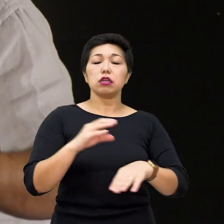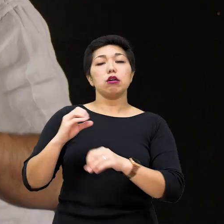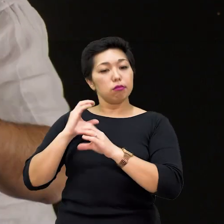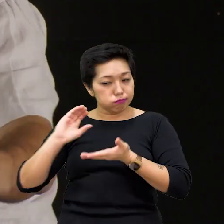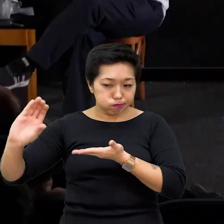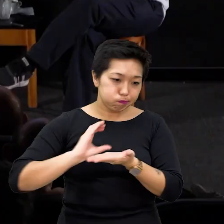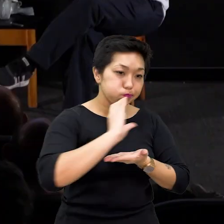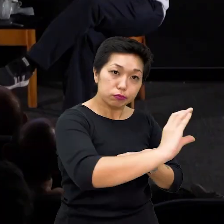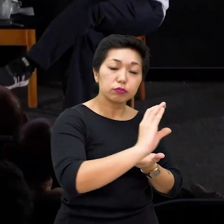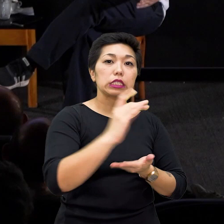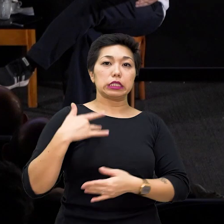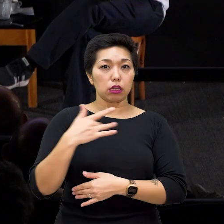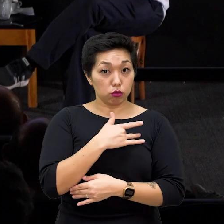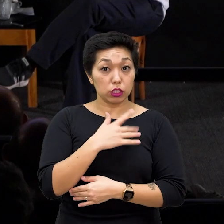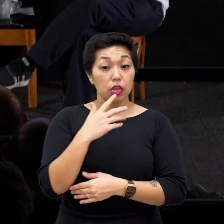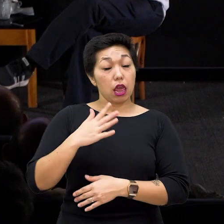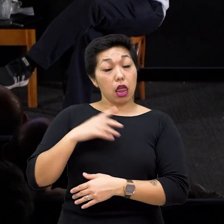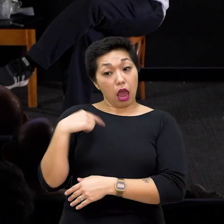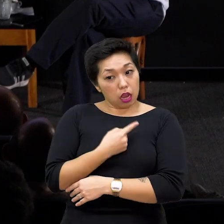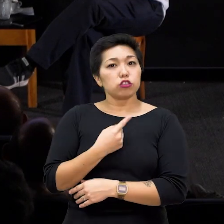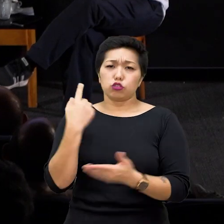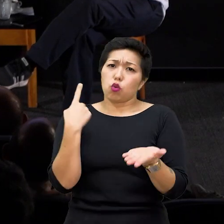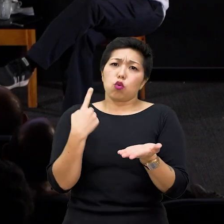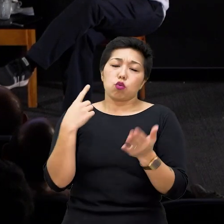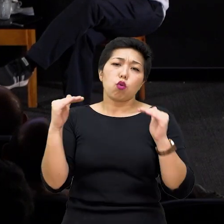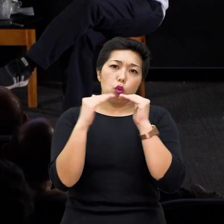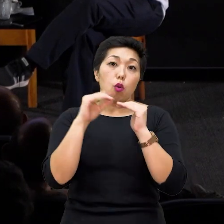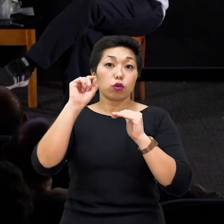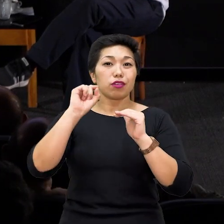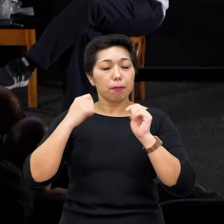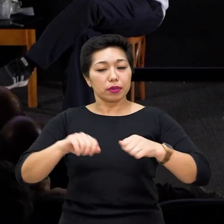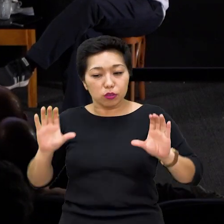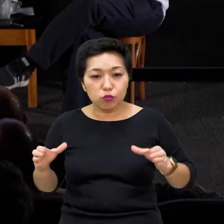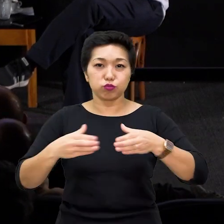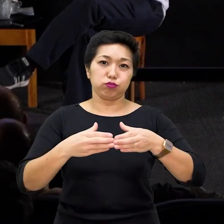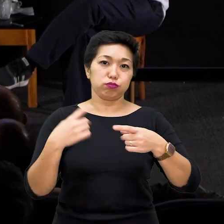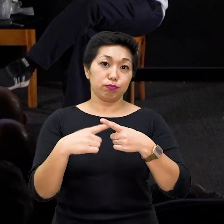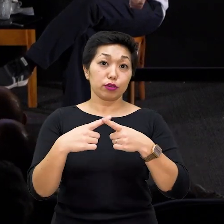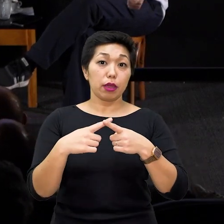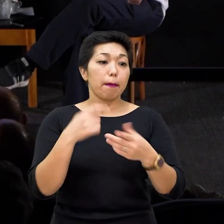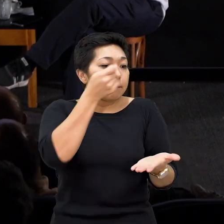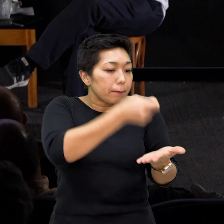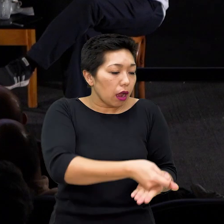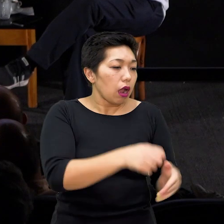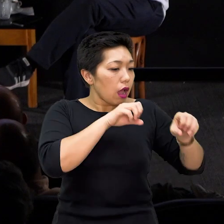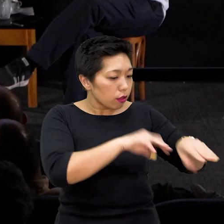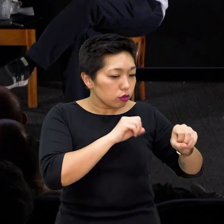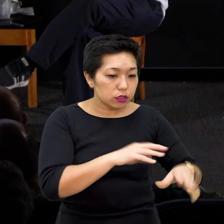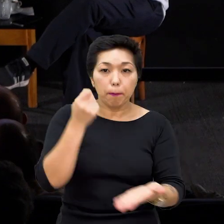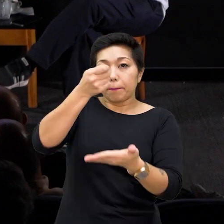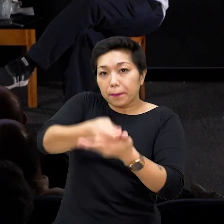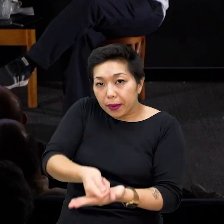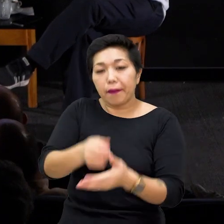defendemos que isso caminhe em conjunto, né? Até para que a pessoa não tenha a sua liberdade reduzida em ter que pagar por educação, pagar